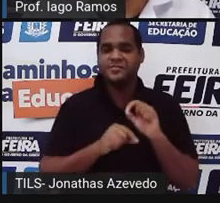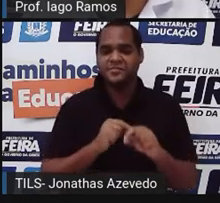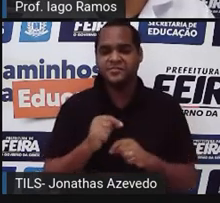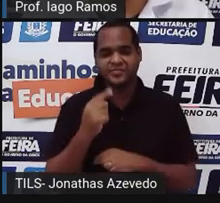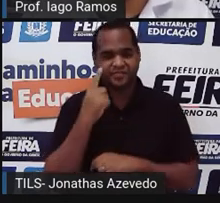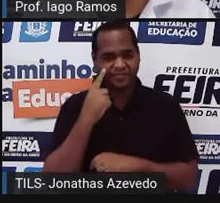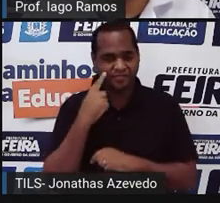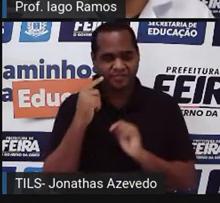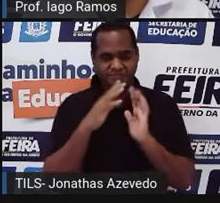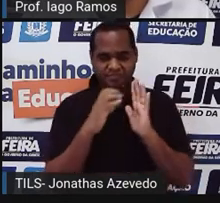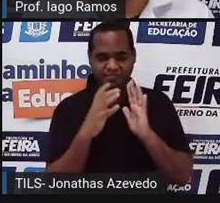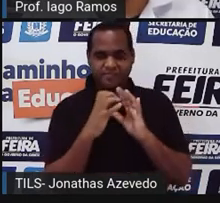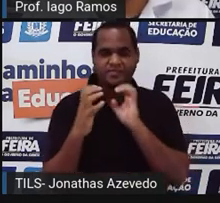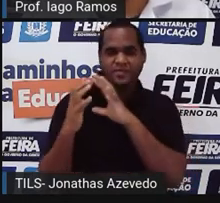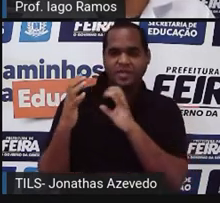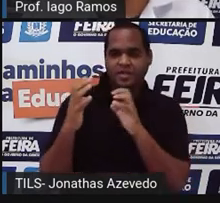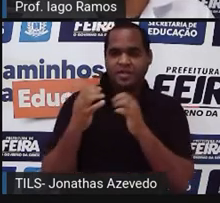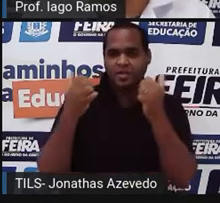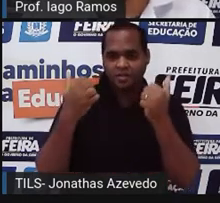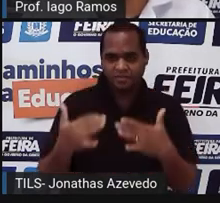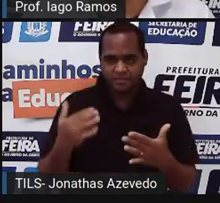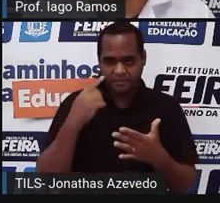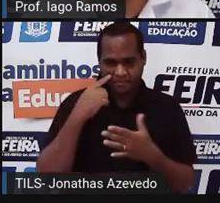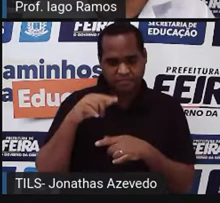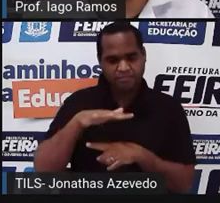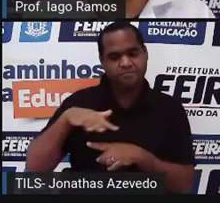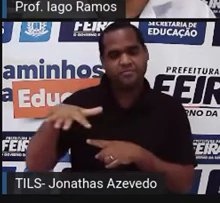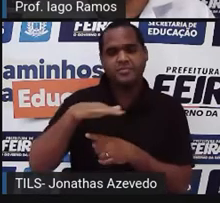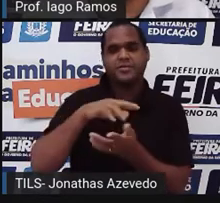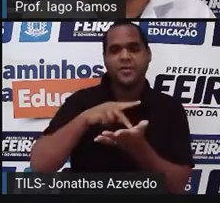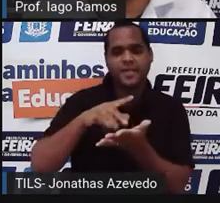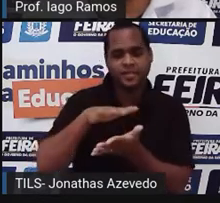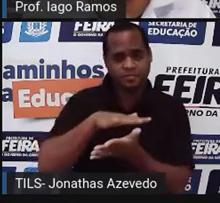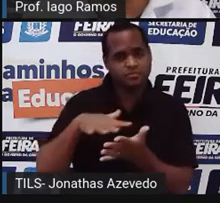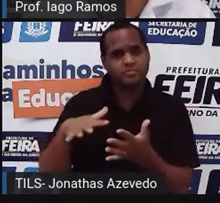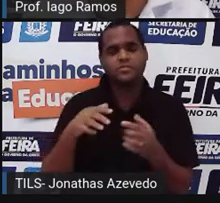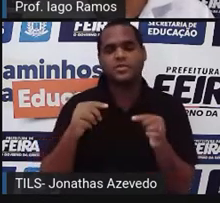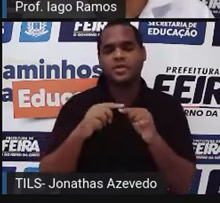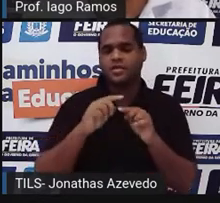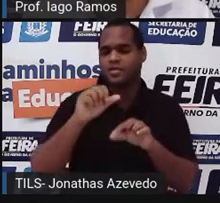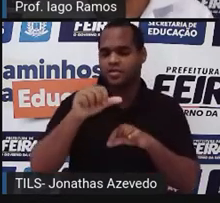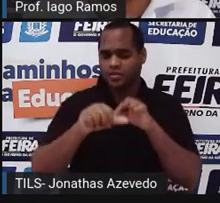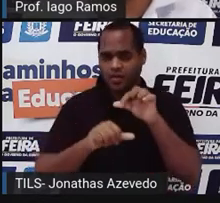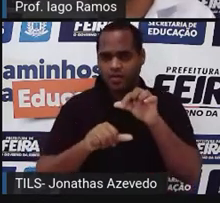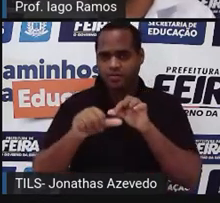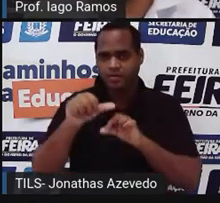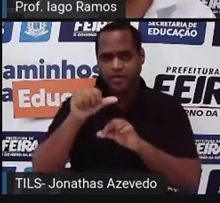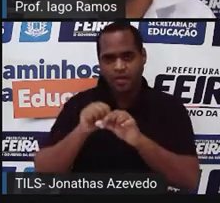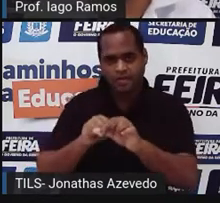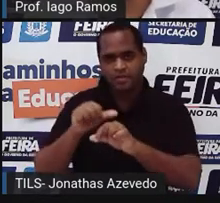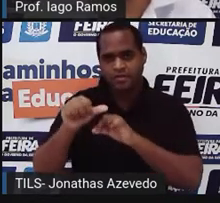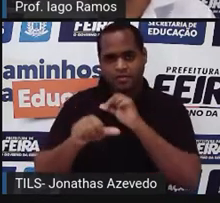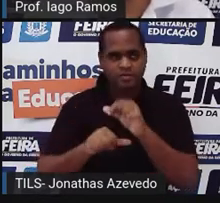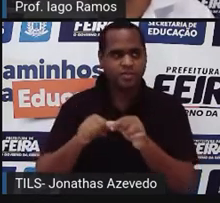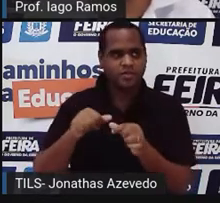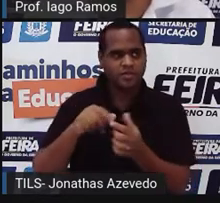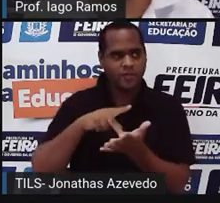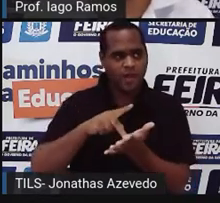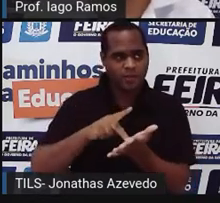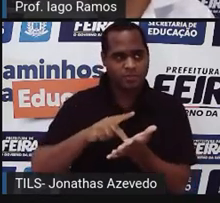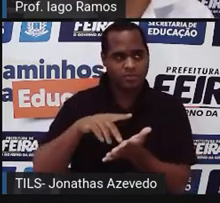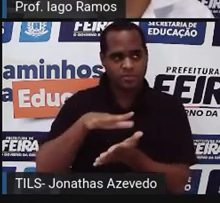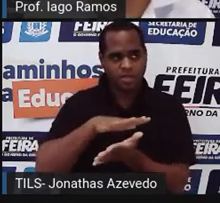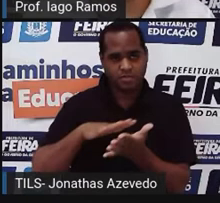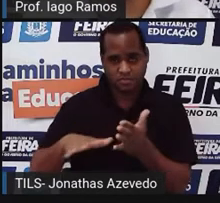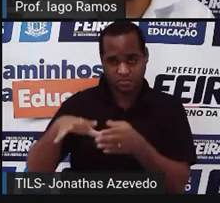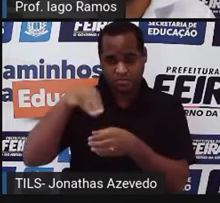A reflexão em uma figura geométrica plana altera as medidas dos seus